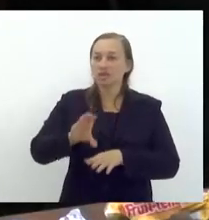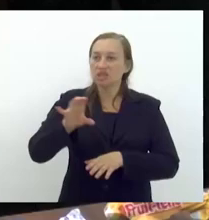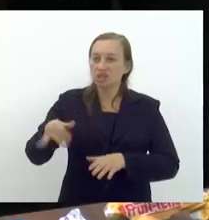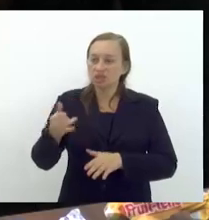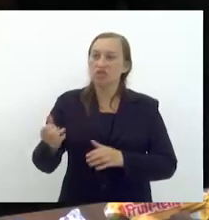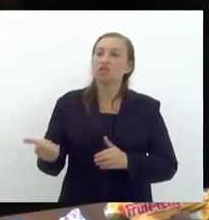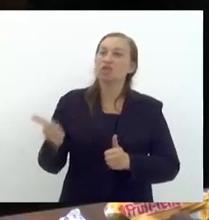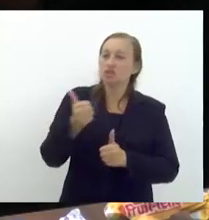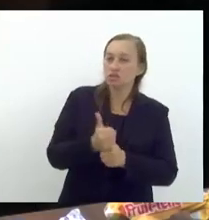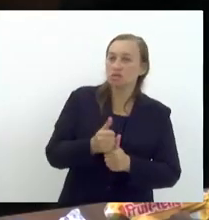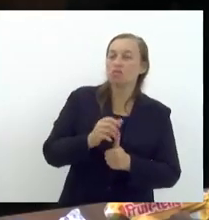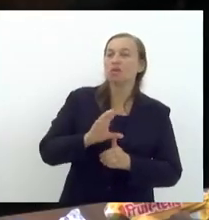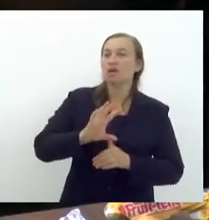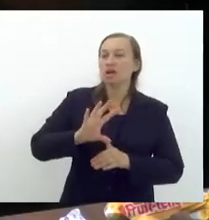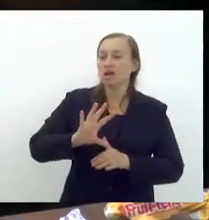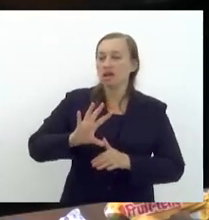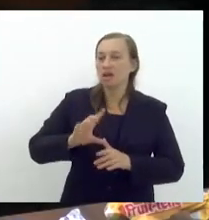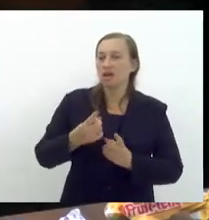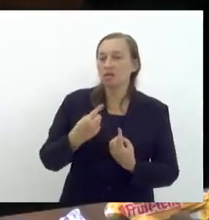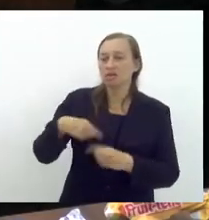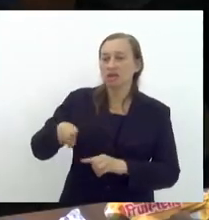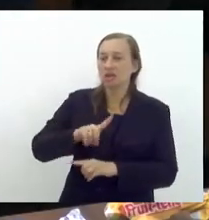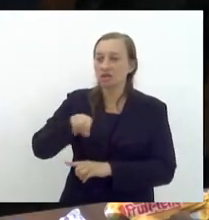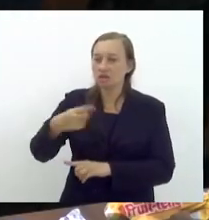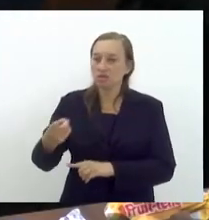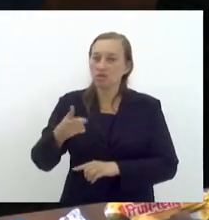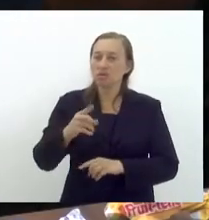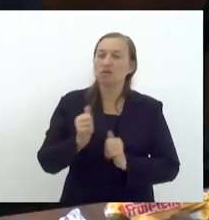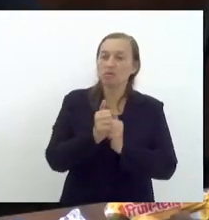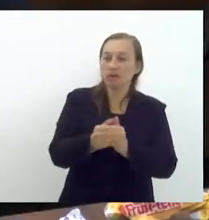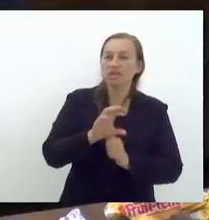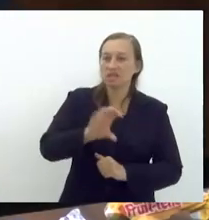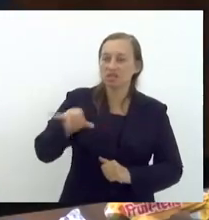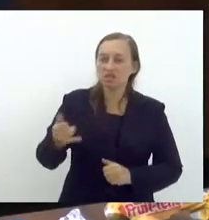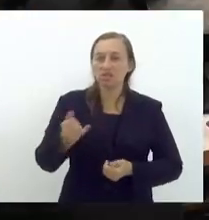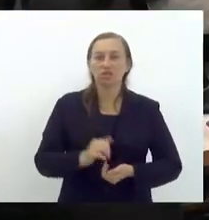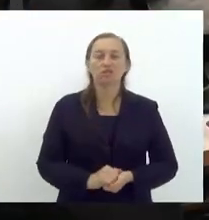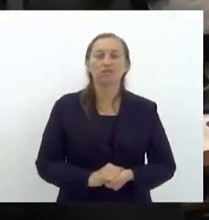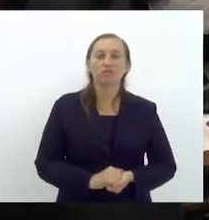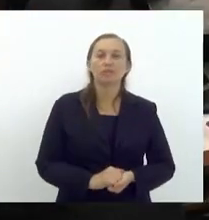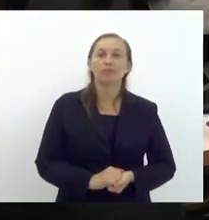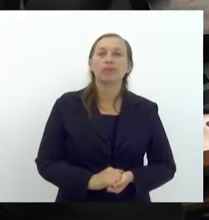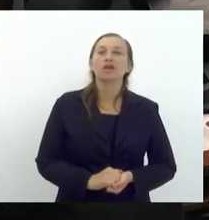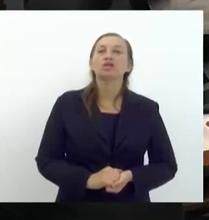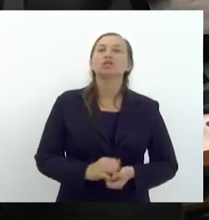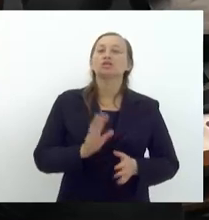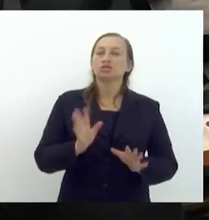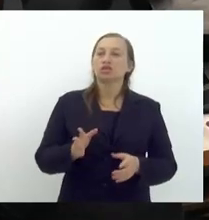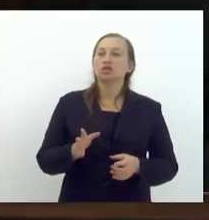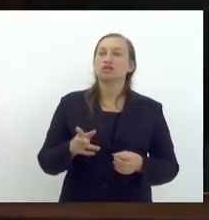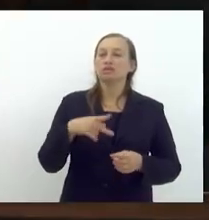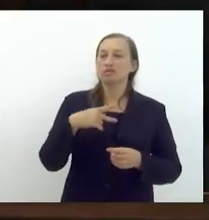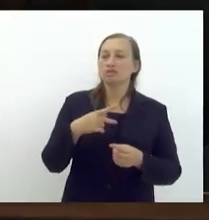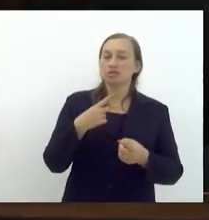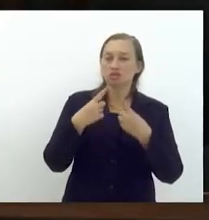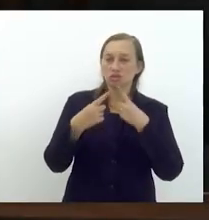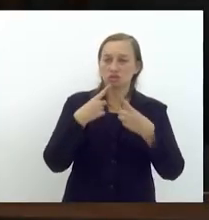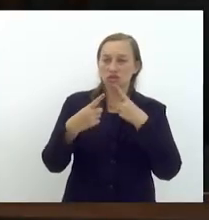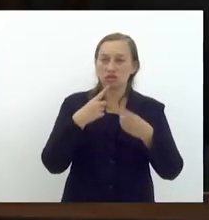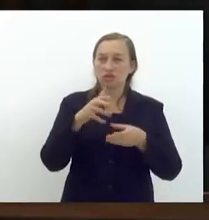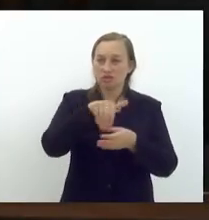submers contrárias demais acompanhando a ccj com os pareceres emitidos em votação